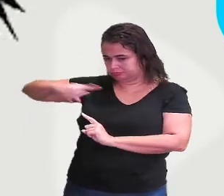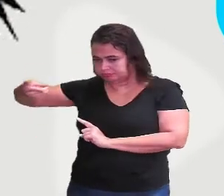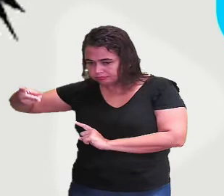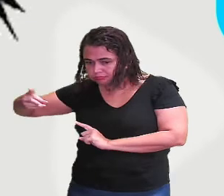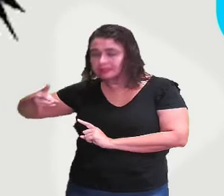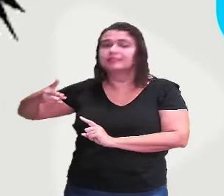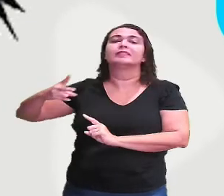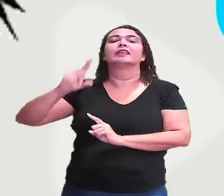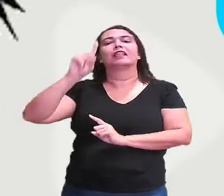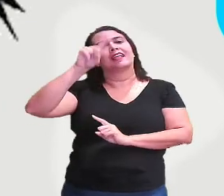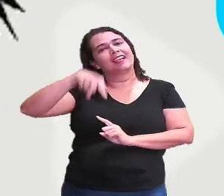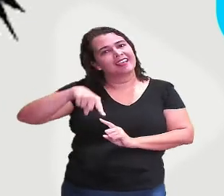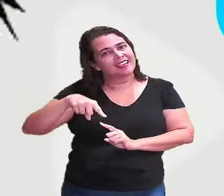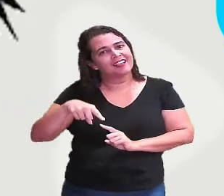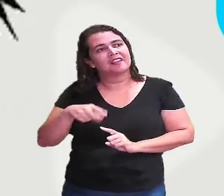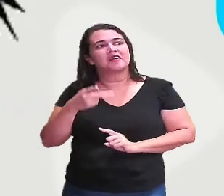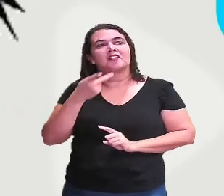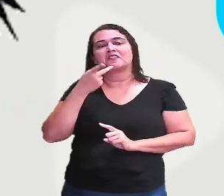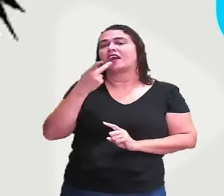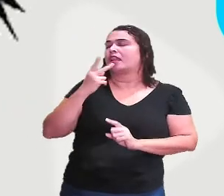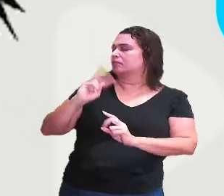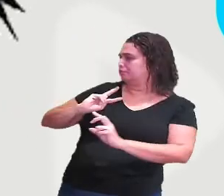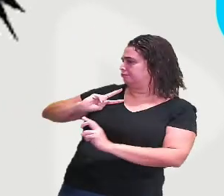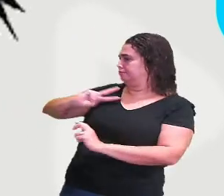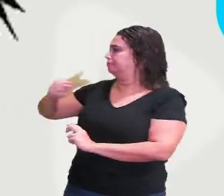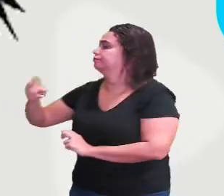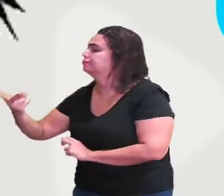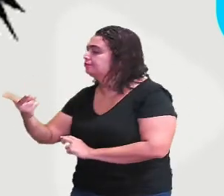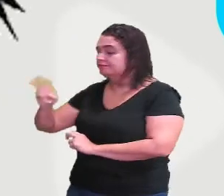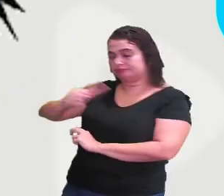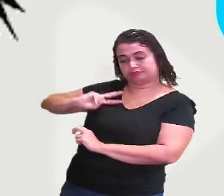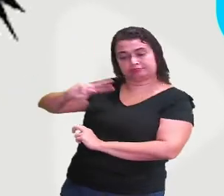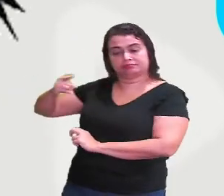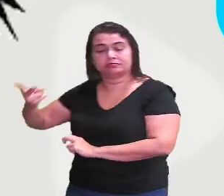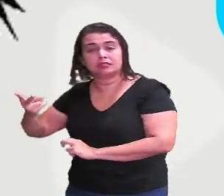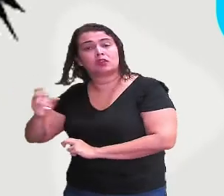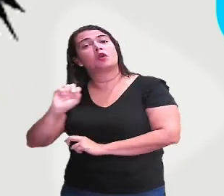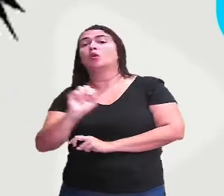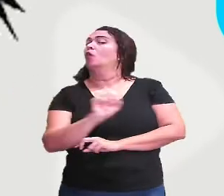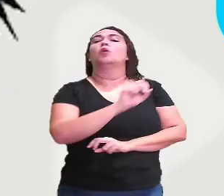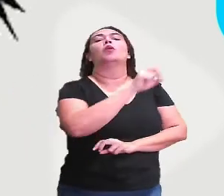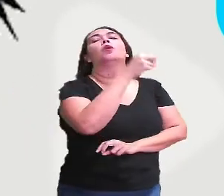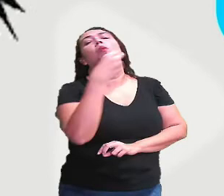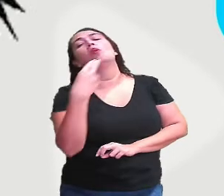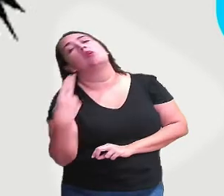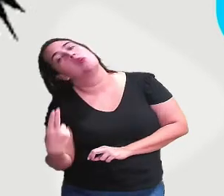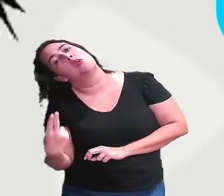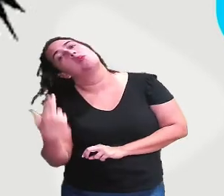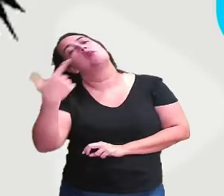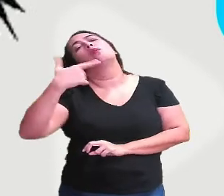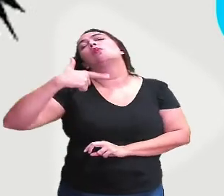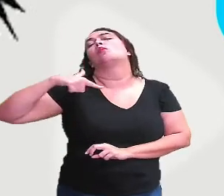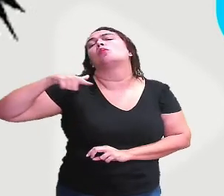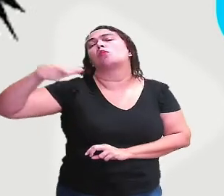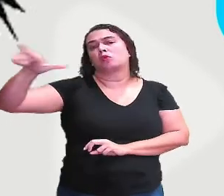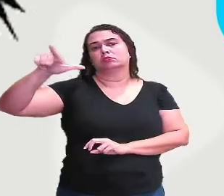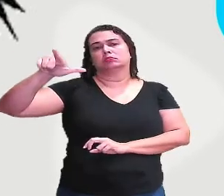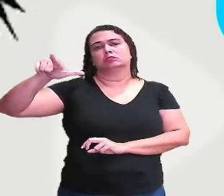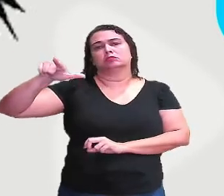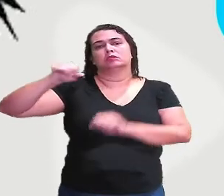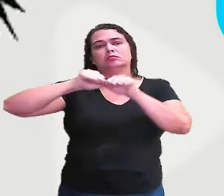lá da Marisa, de mulher para mulher, de pessoa para pessoa. Ou vai ter um outro organismo que